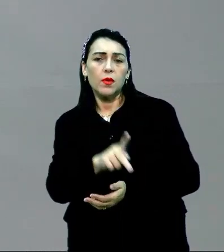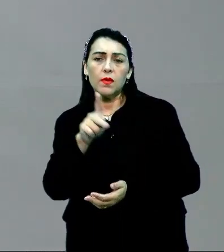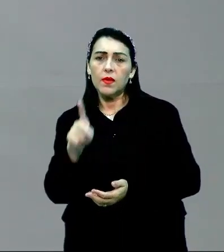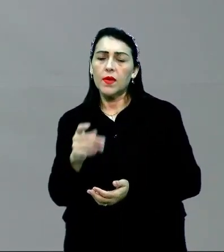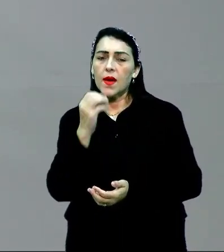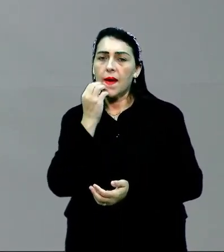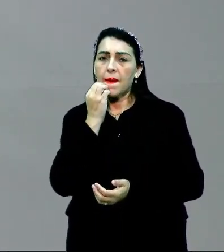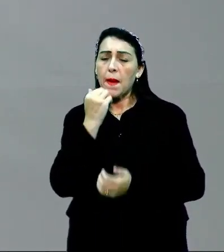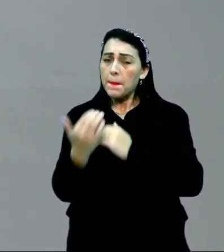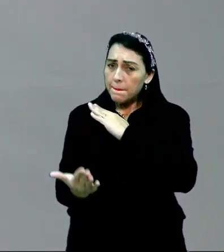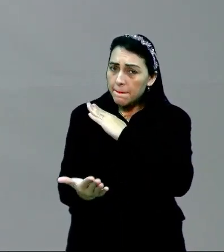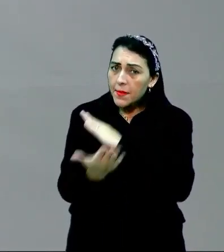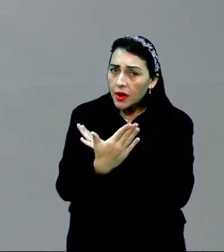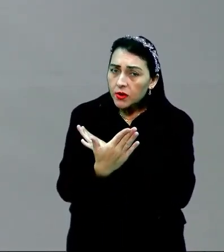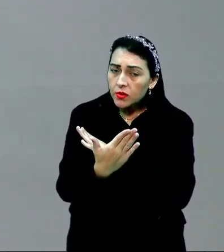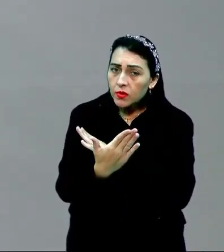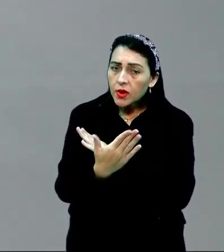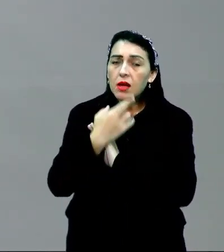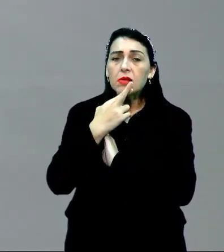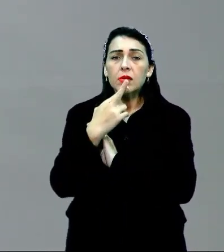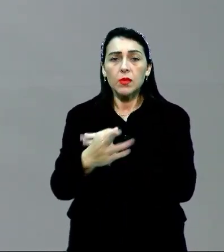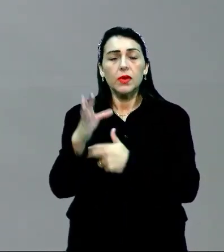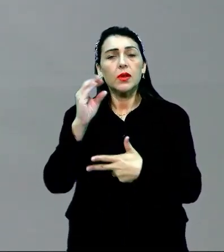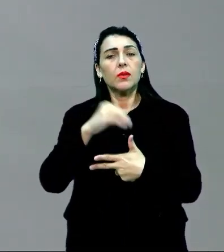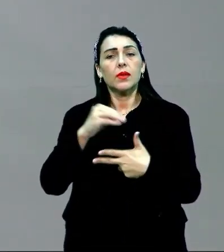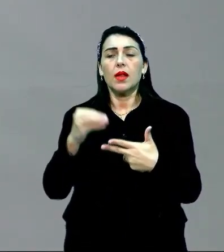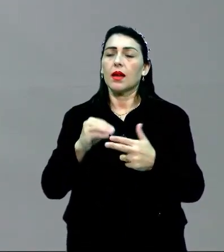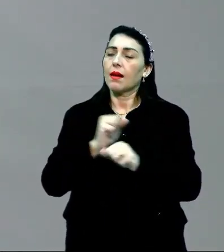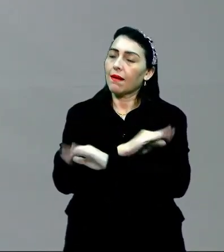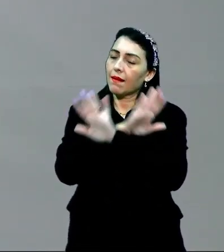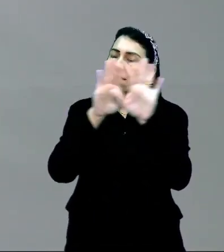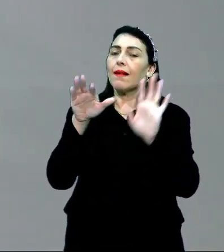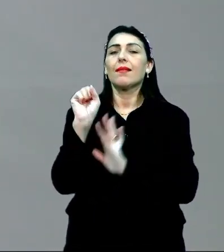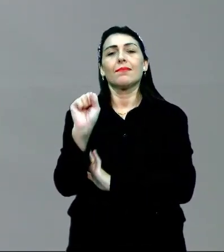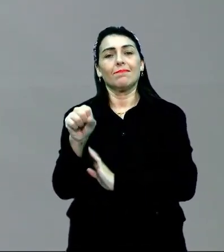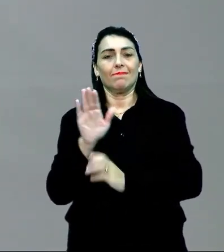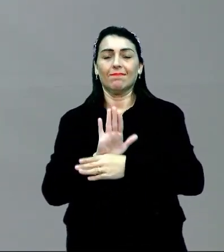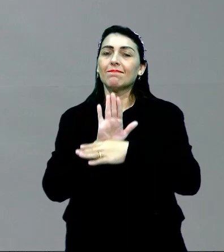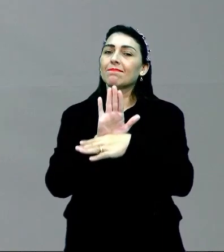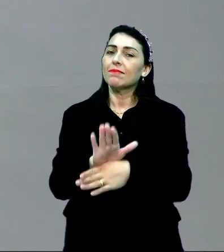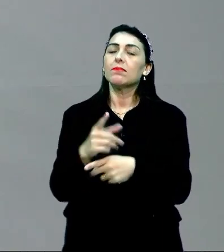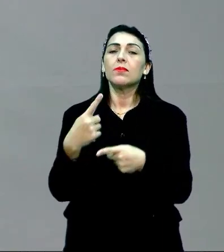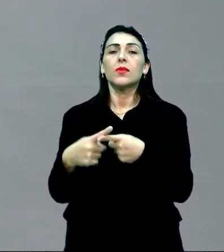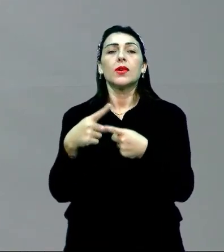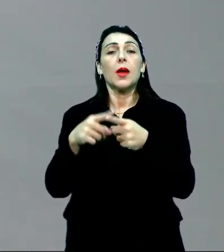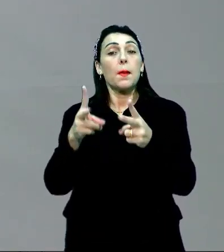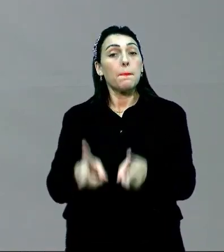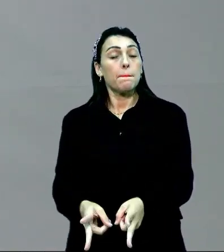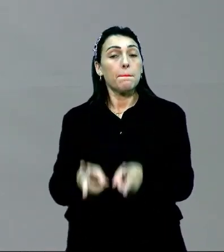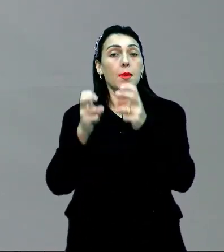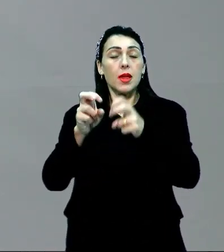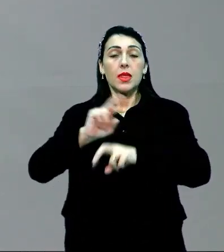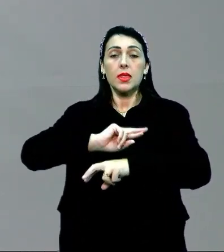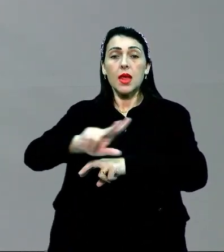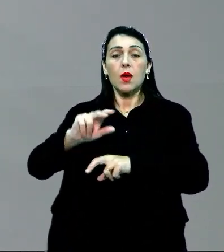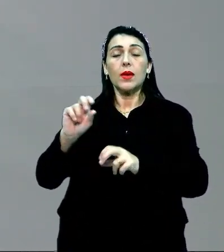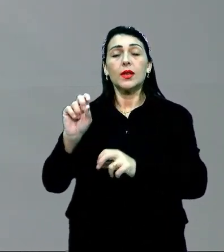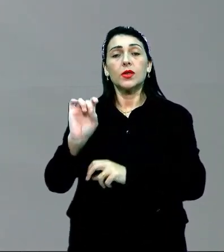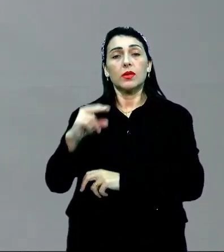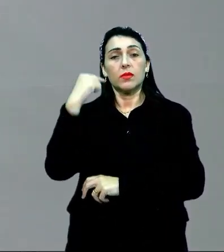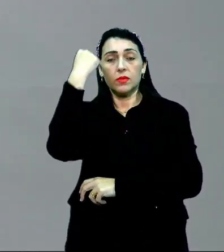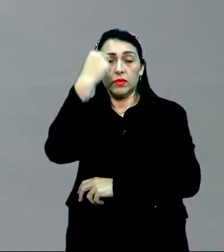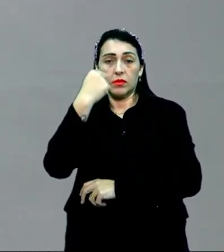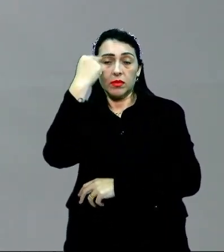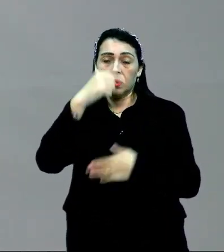isso me ajuda a resolver o Enem claro que ajuda porque você vai ver que não é só a questão de língua espanhola